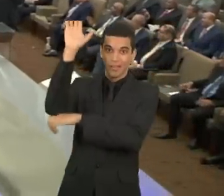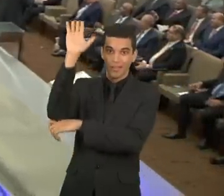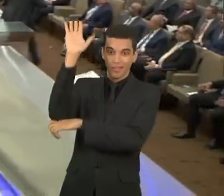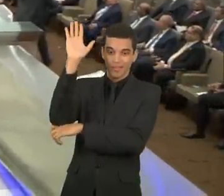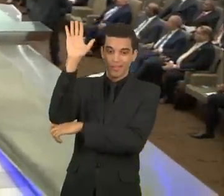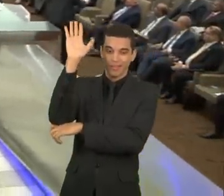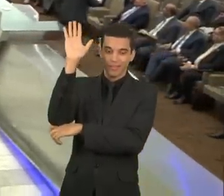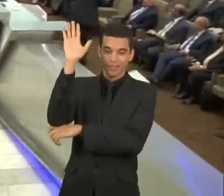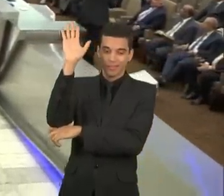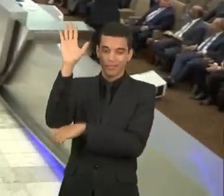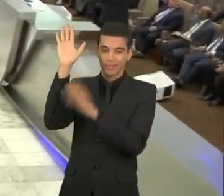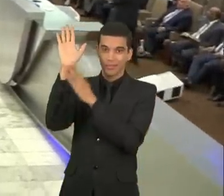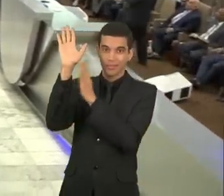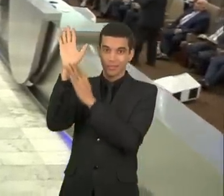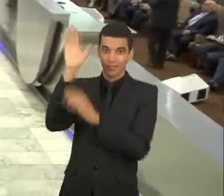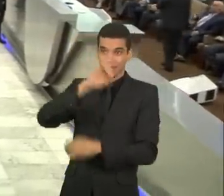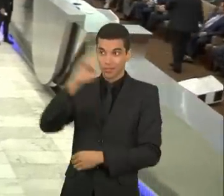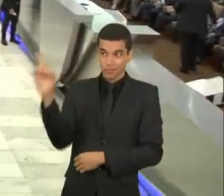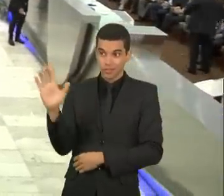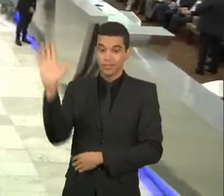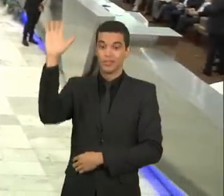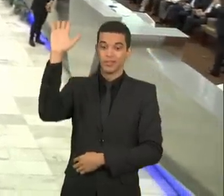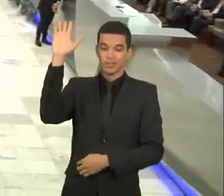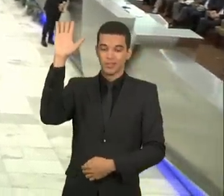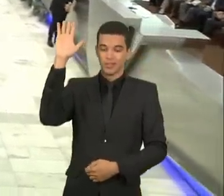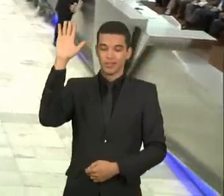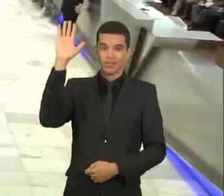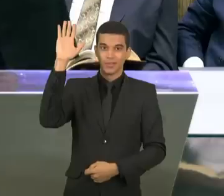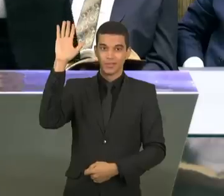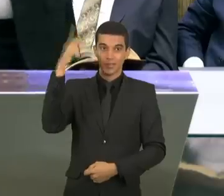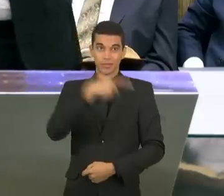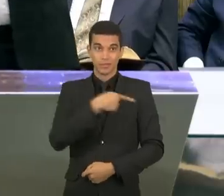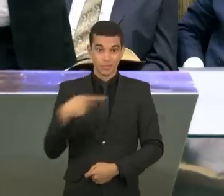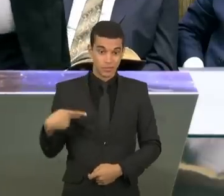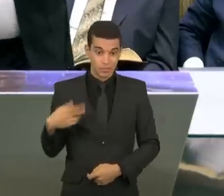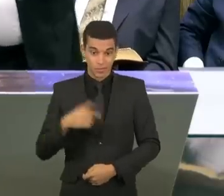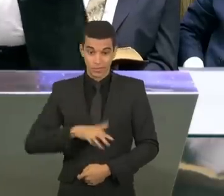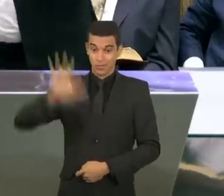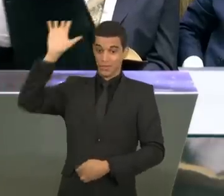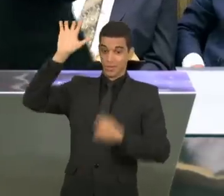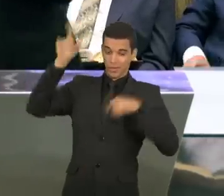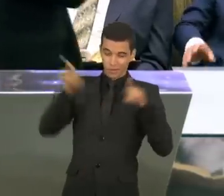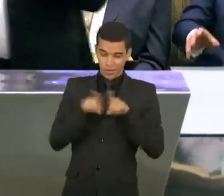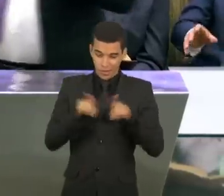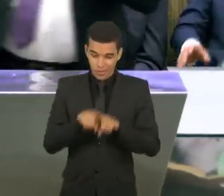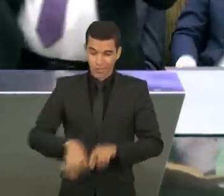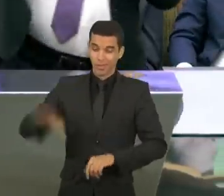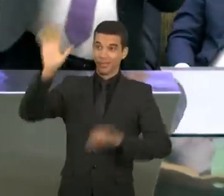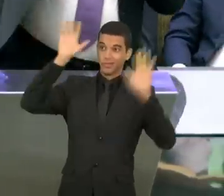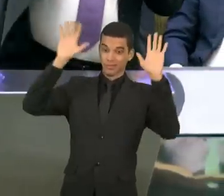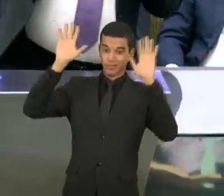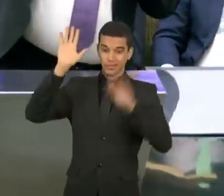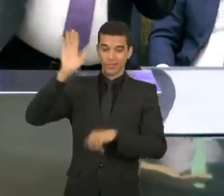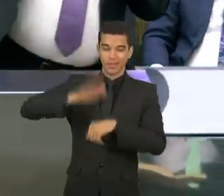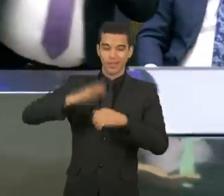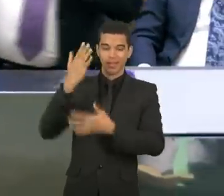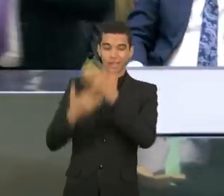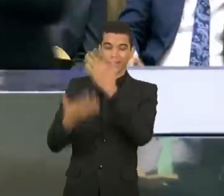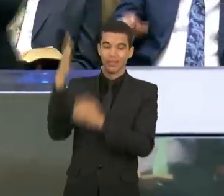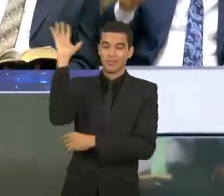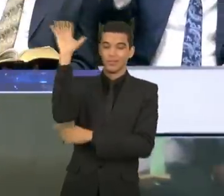A direita? É, pastor, tá, pastor levantou a catapulta, eu vou levantar a minha. E ele disse que a direita, levanta a